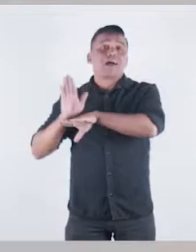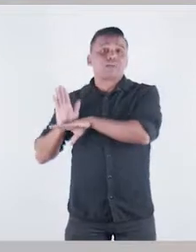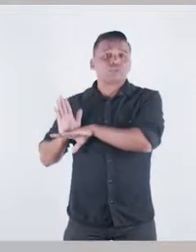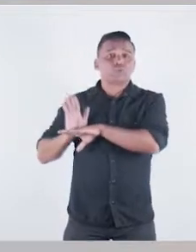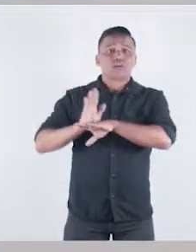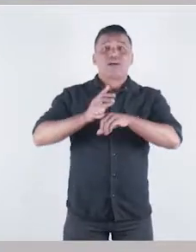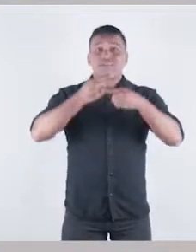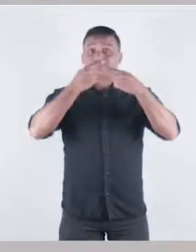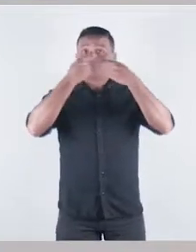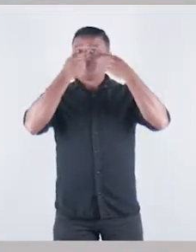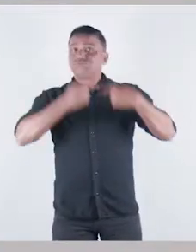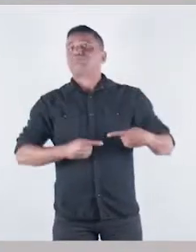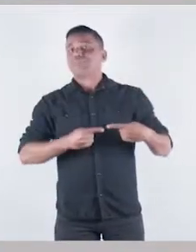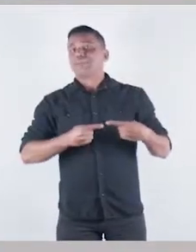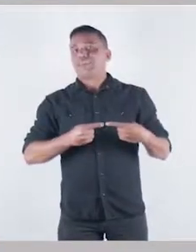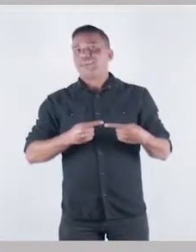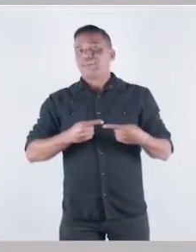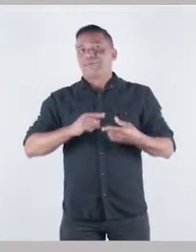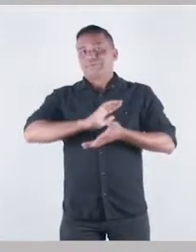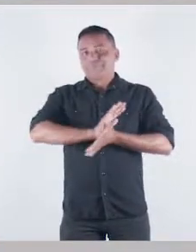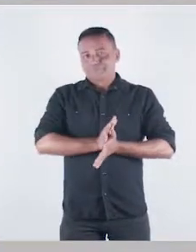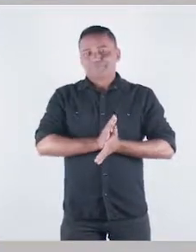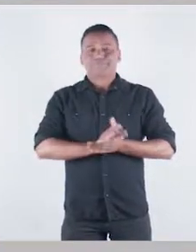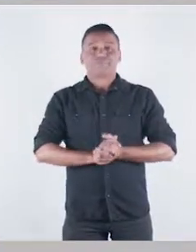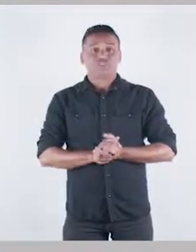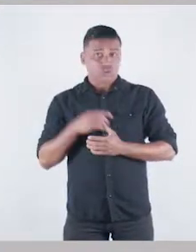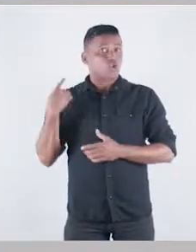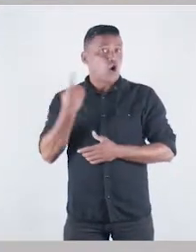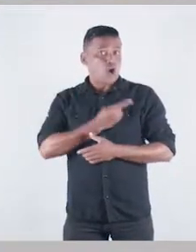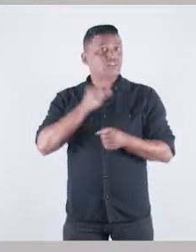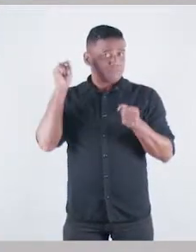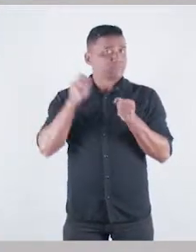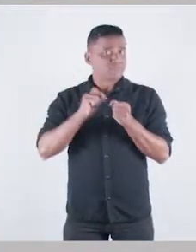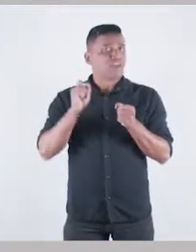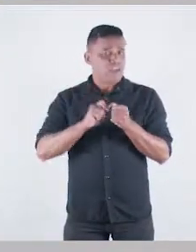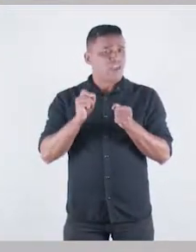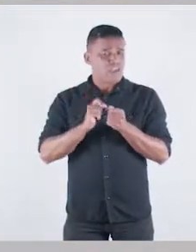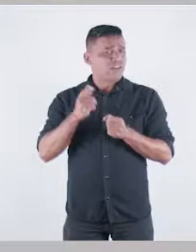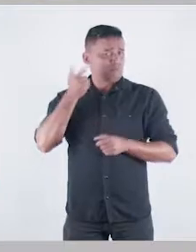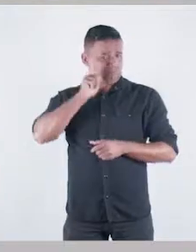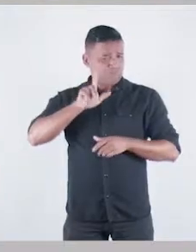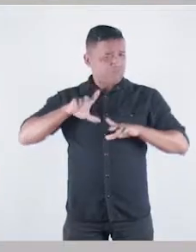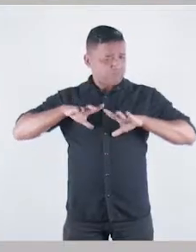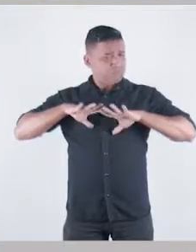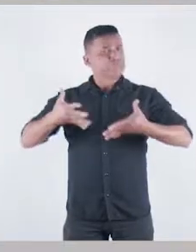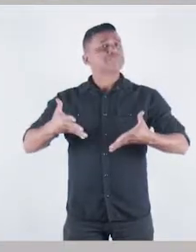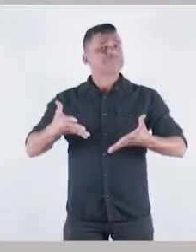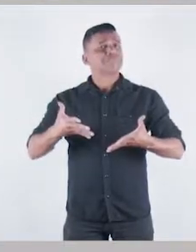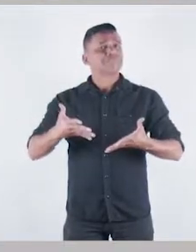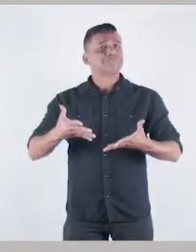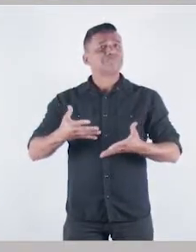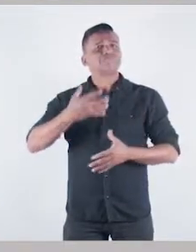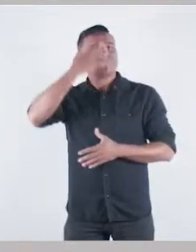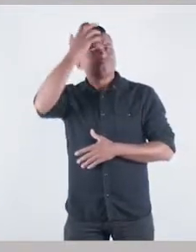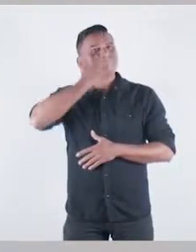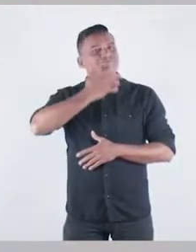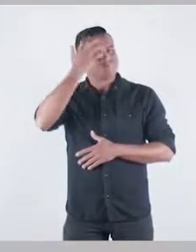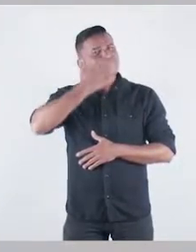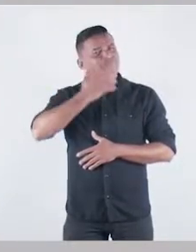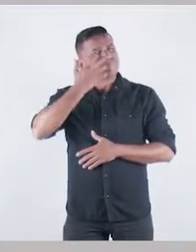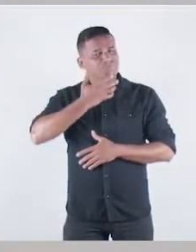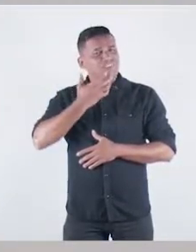E nós fizemos isso com, com muita categoria. A legitimidade sobre isso